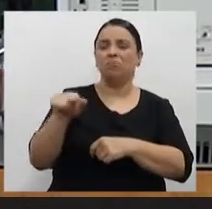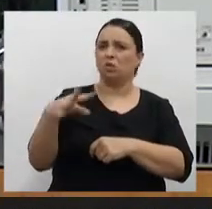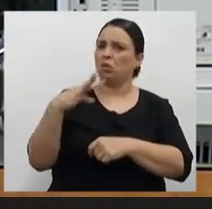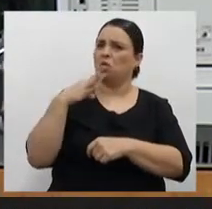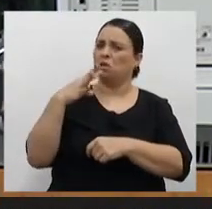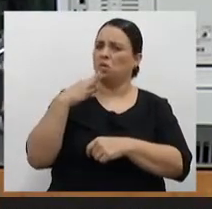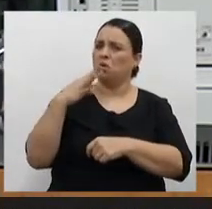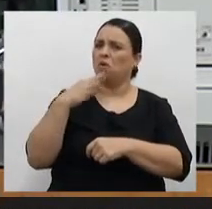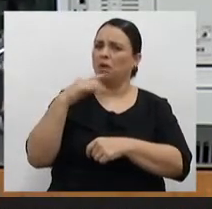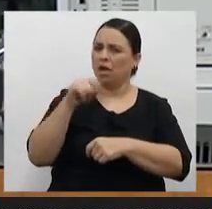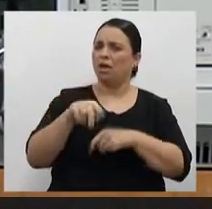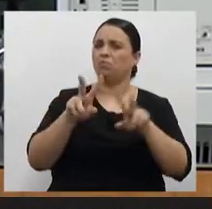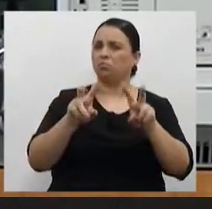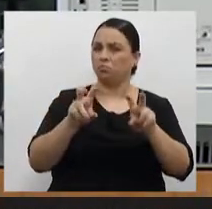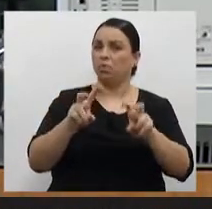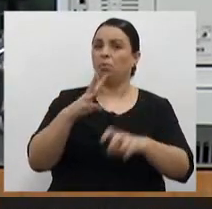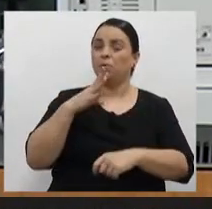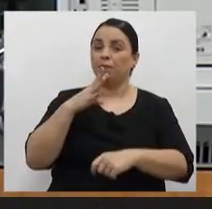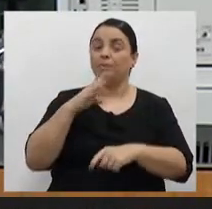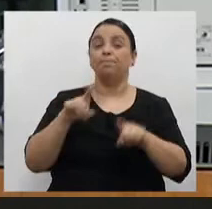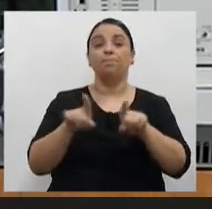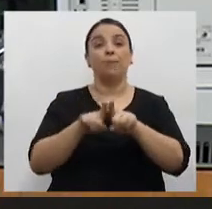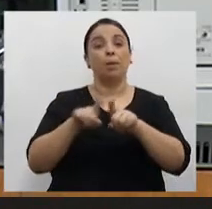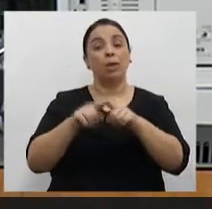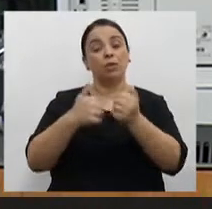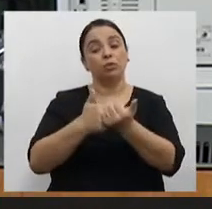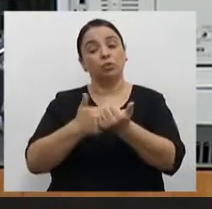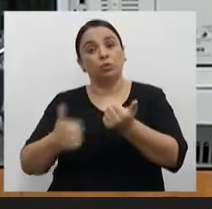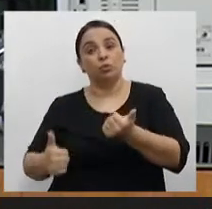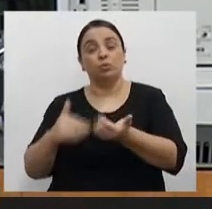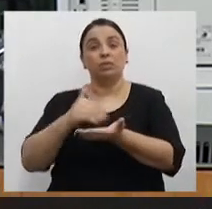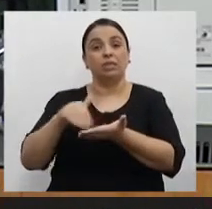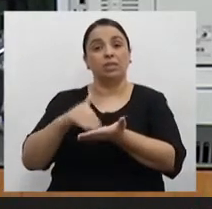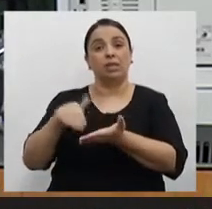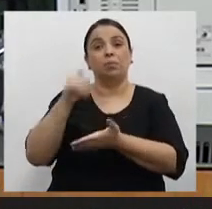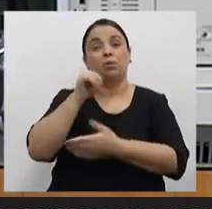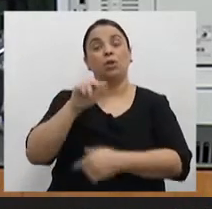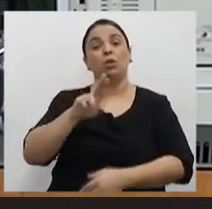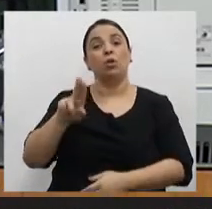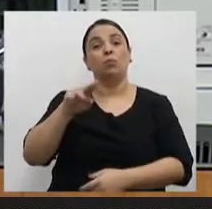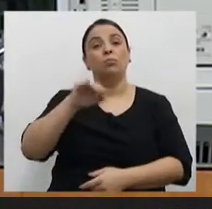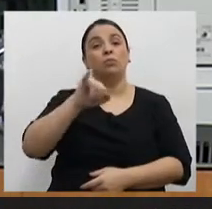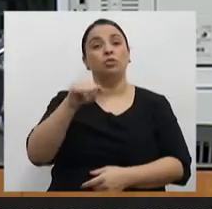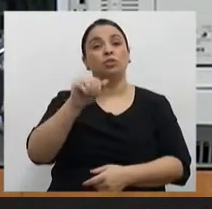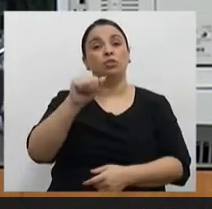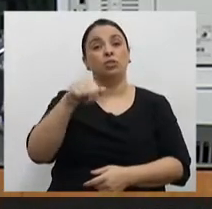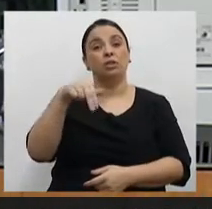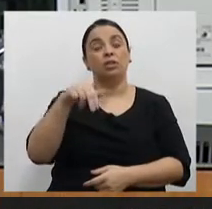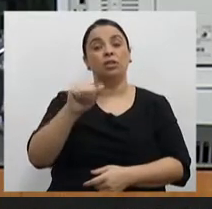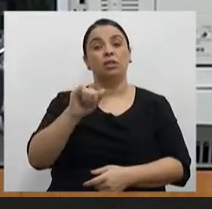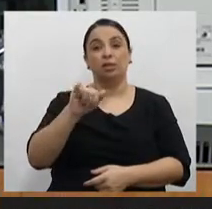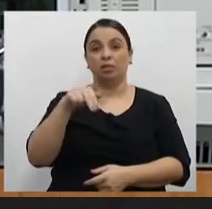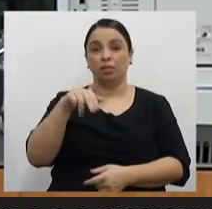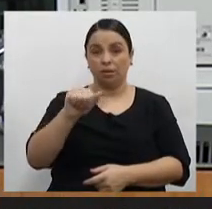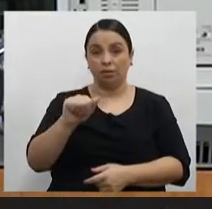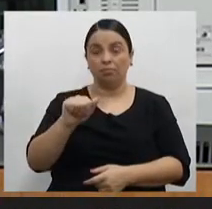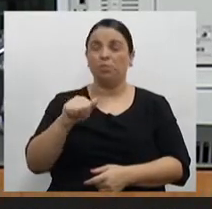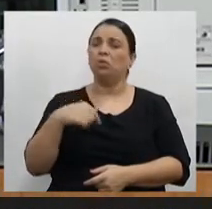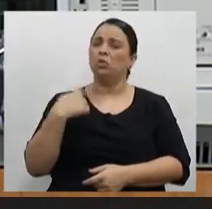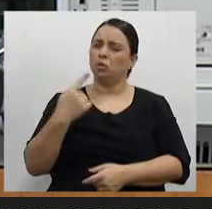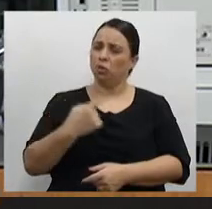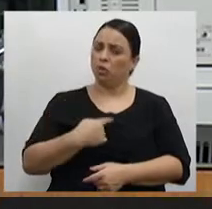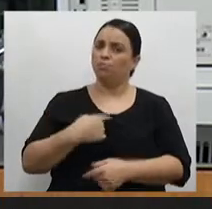ouvindo a subsecretária Janaína Passos, e tenho certeza absoluta que vamos ouvir as pessoas que